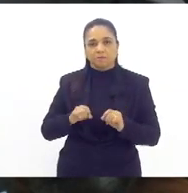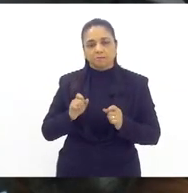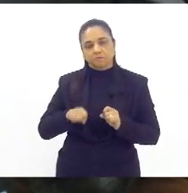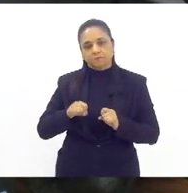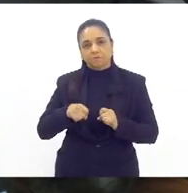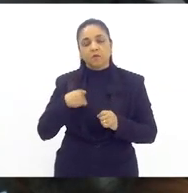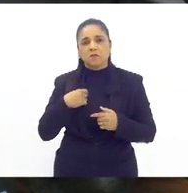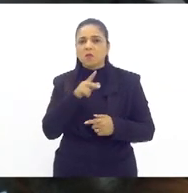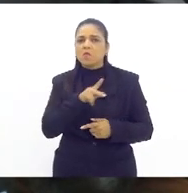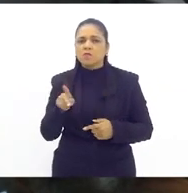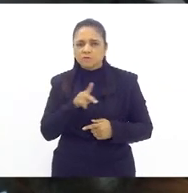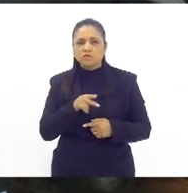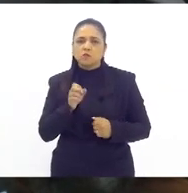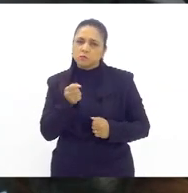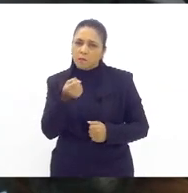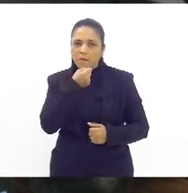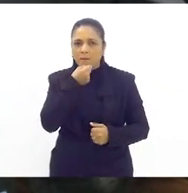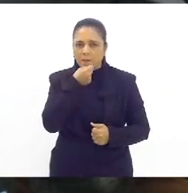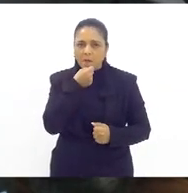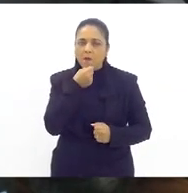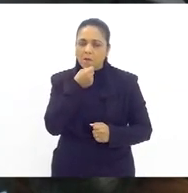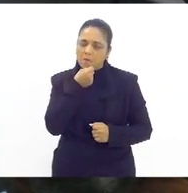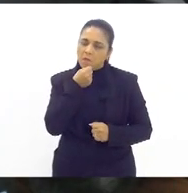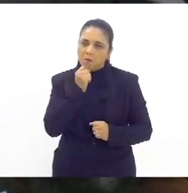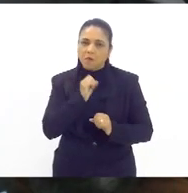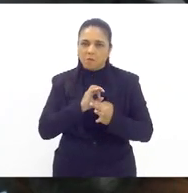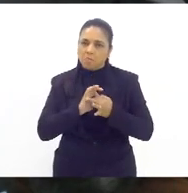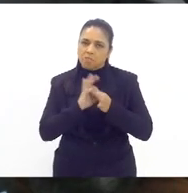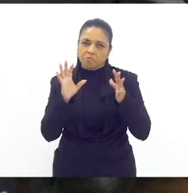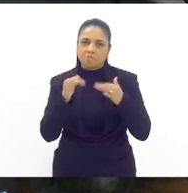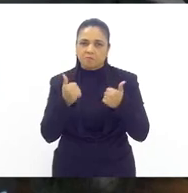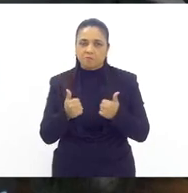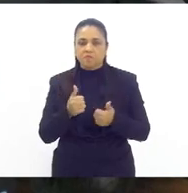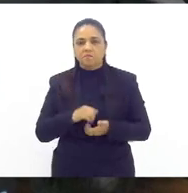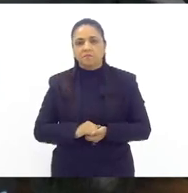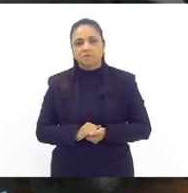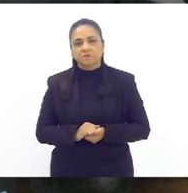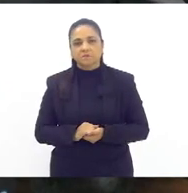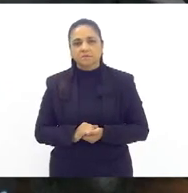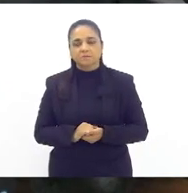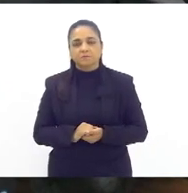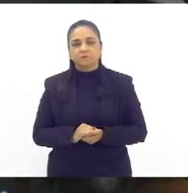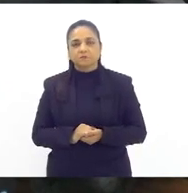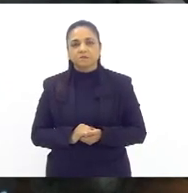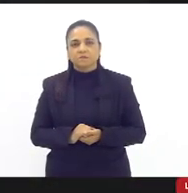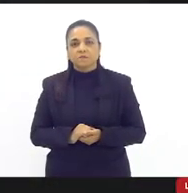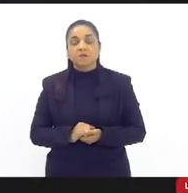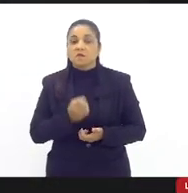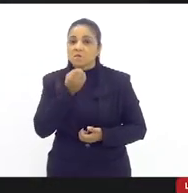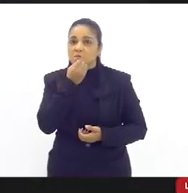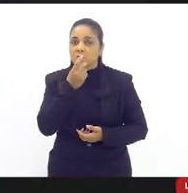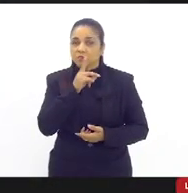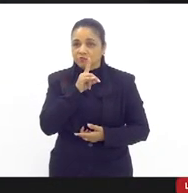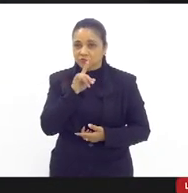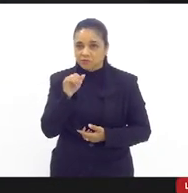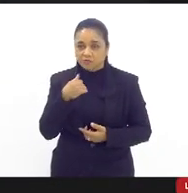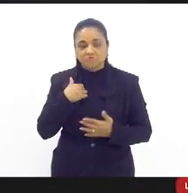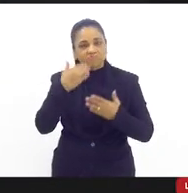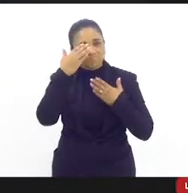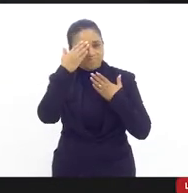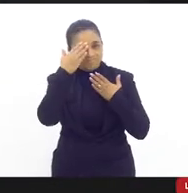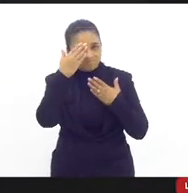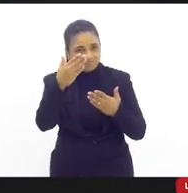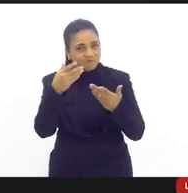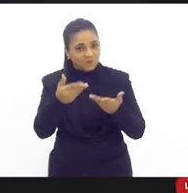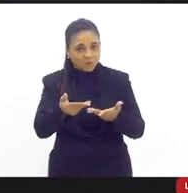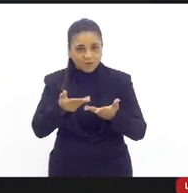Oi professor pode fazer o uso da palavra da palavra está com o senhor bom dia eu gostaria de agradecer